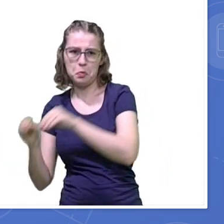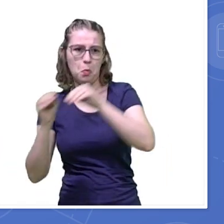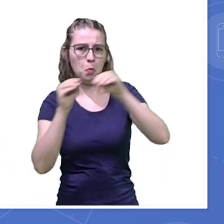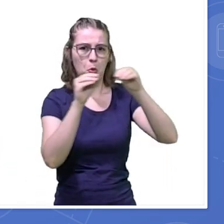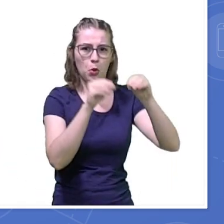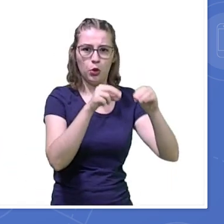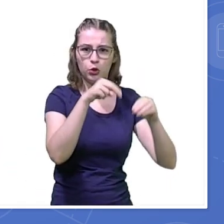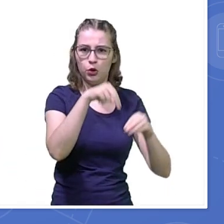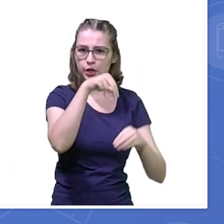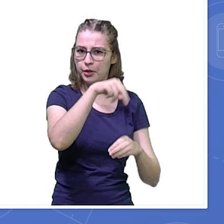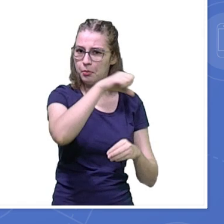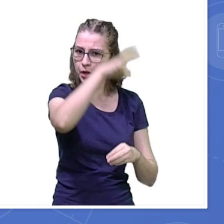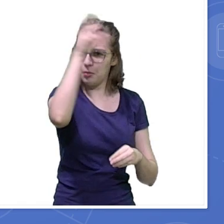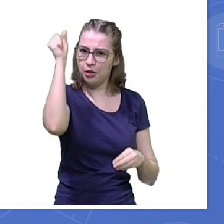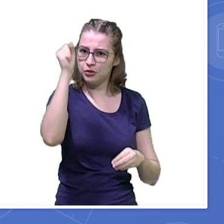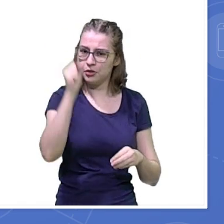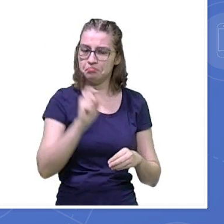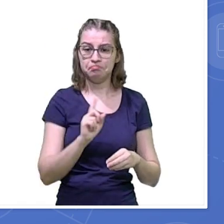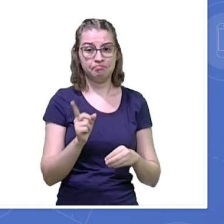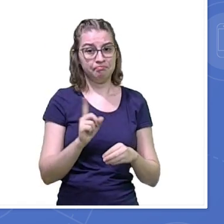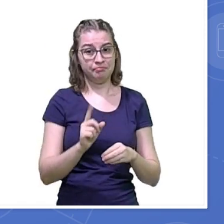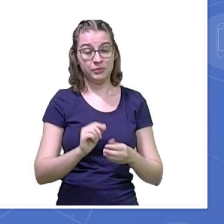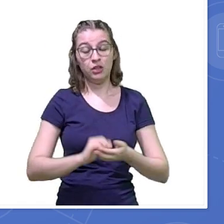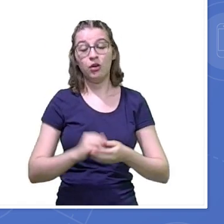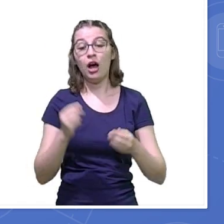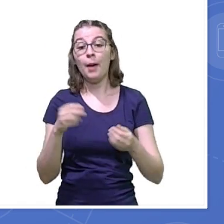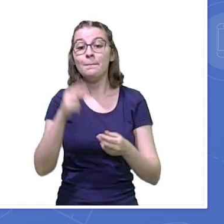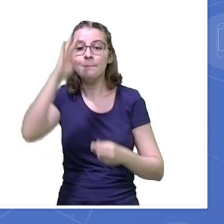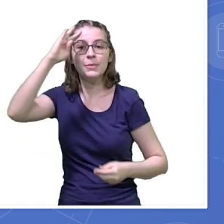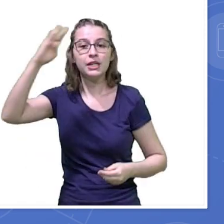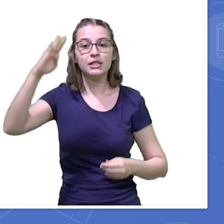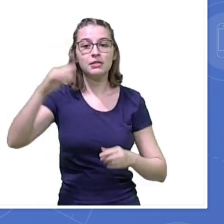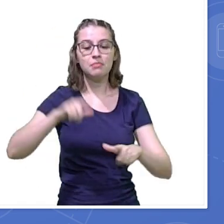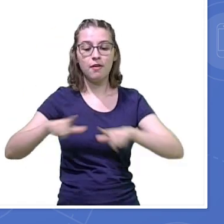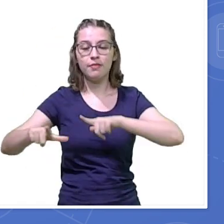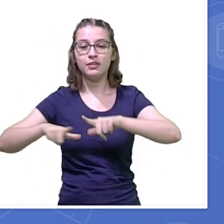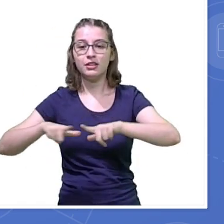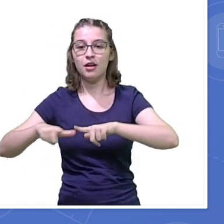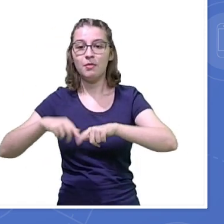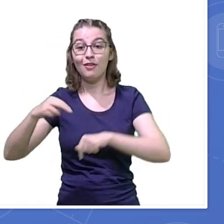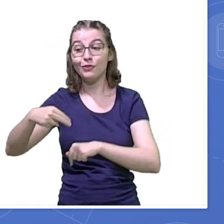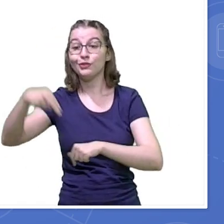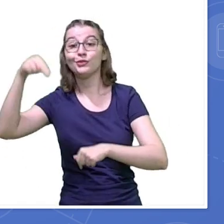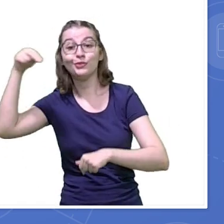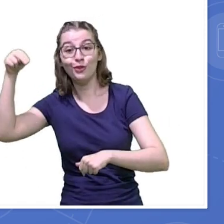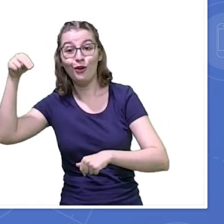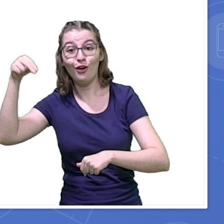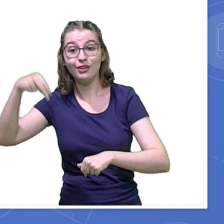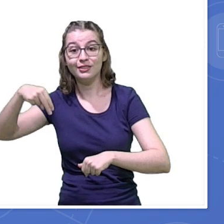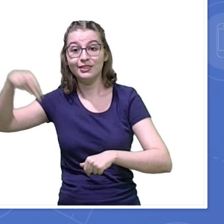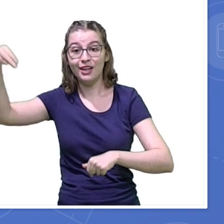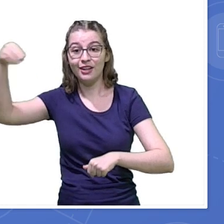principal mão de obra que veio de fora veio da região nordeste. Letra A está dizendo aí que foram alteradas